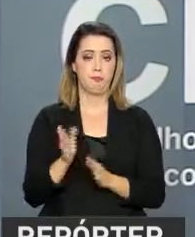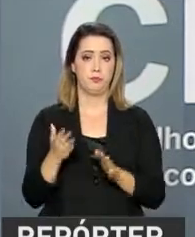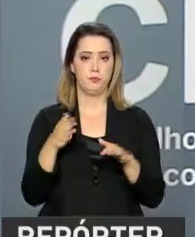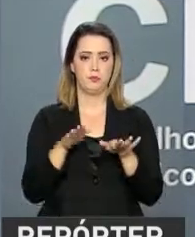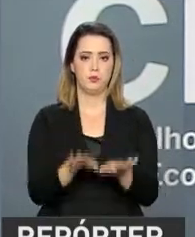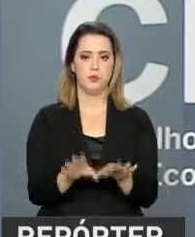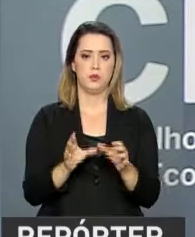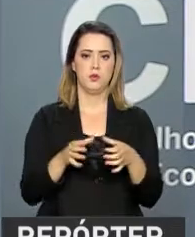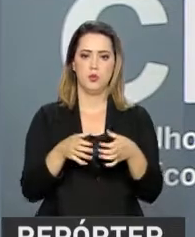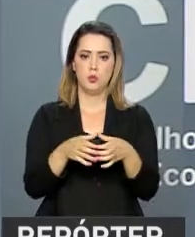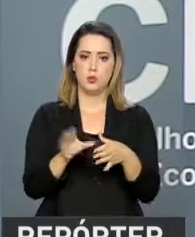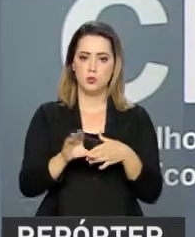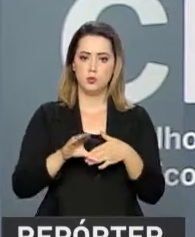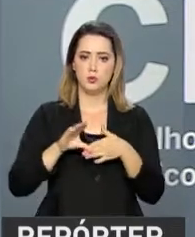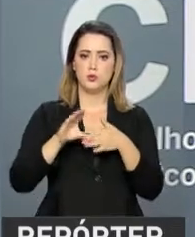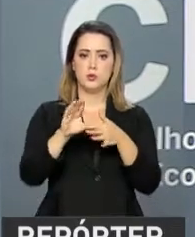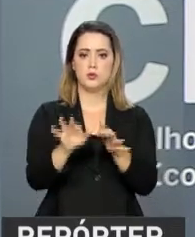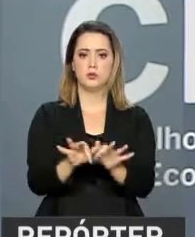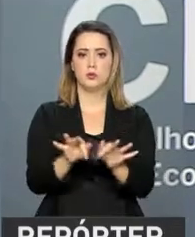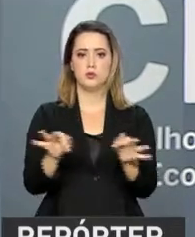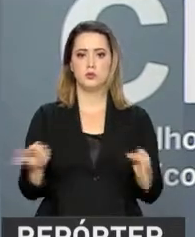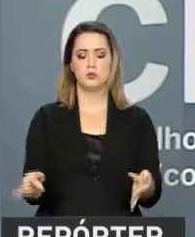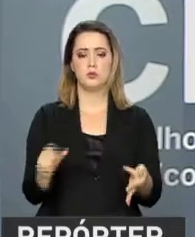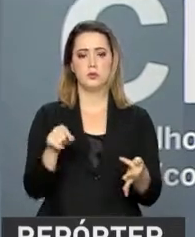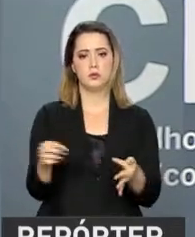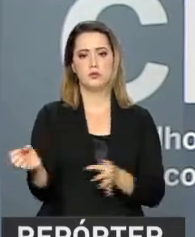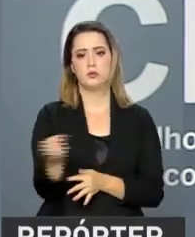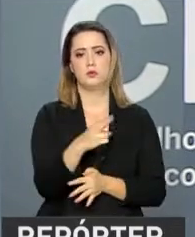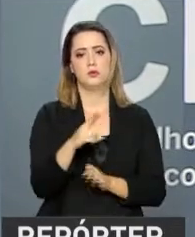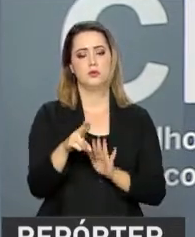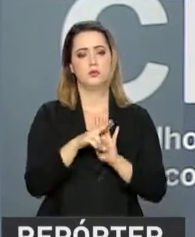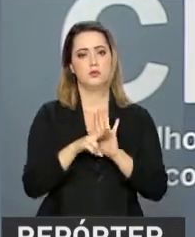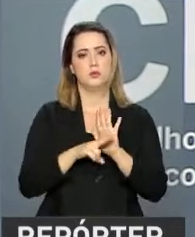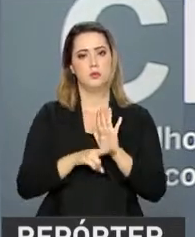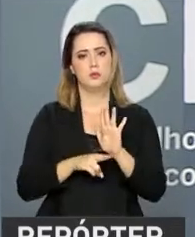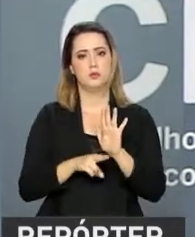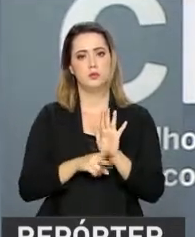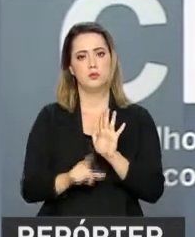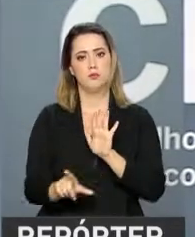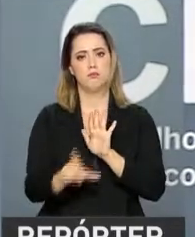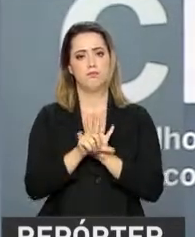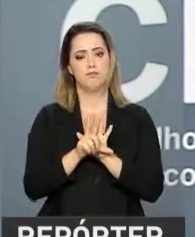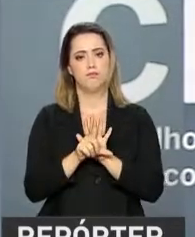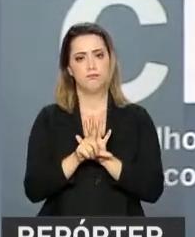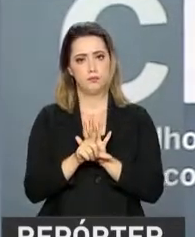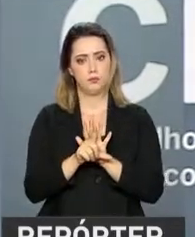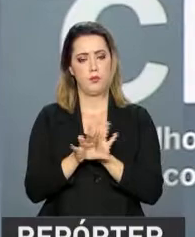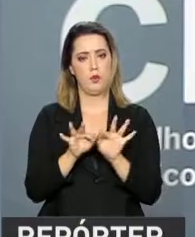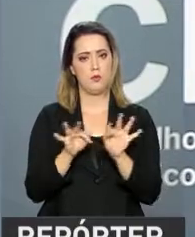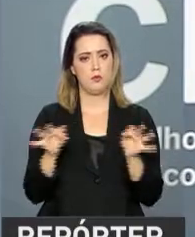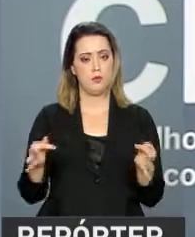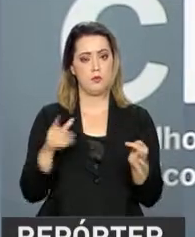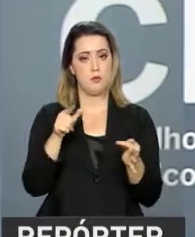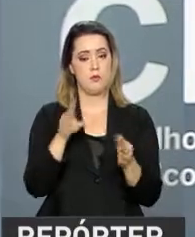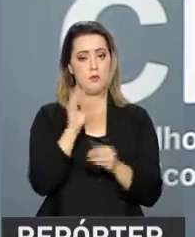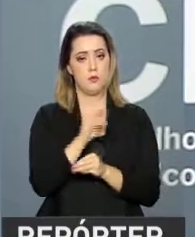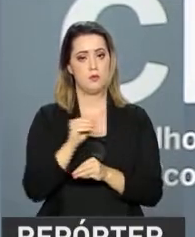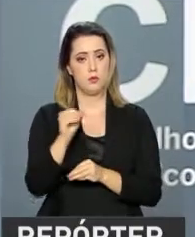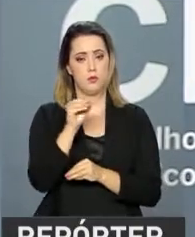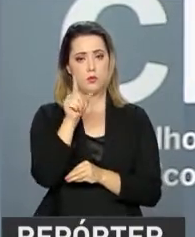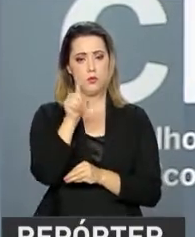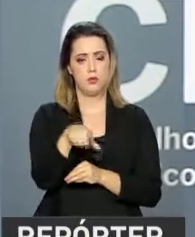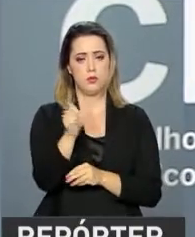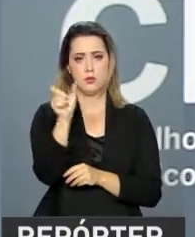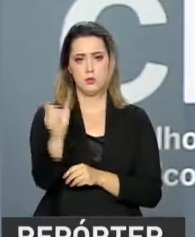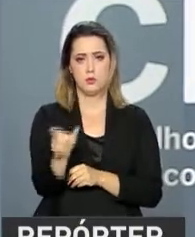implantação do Conselho Nacional de Desburocratização, a modernização da legislação trabalhista, a simplificação do atendimento aos usuários